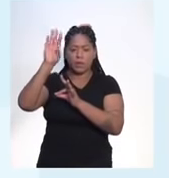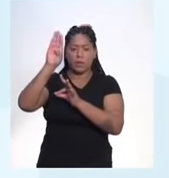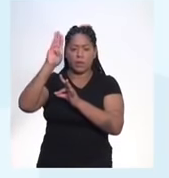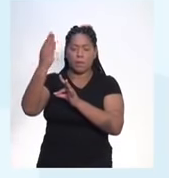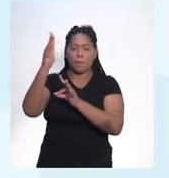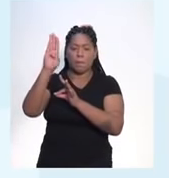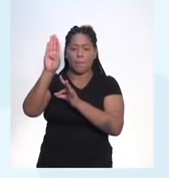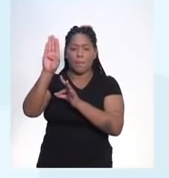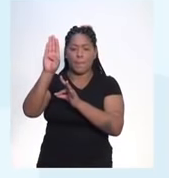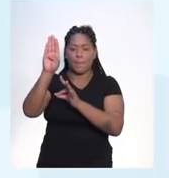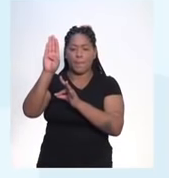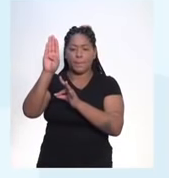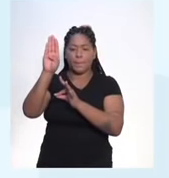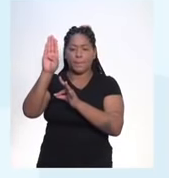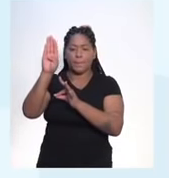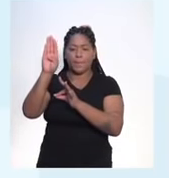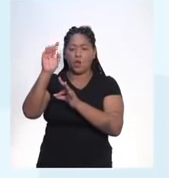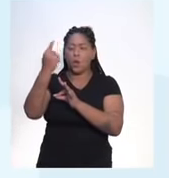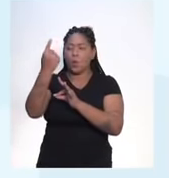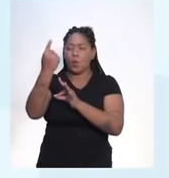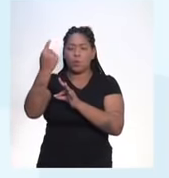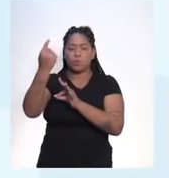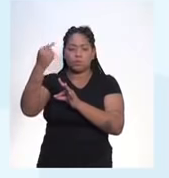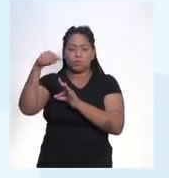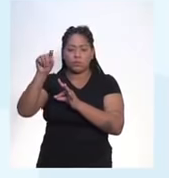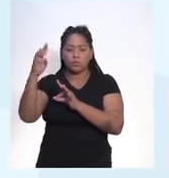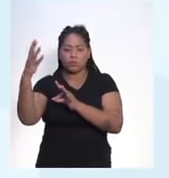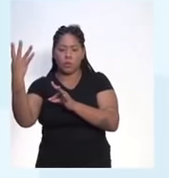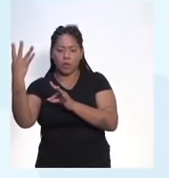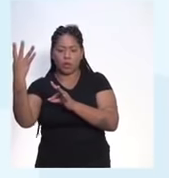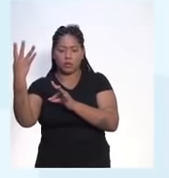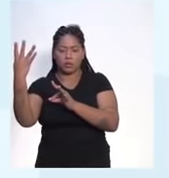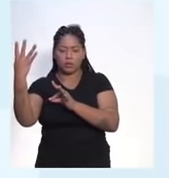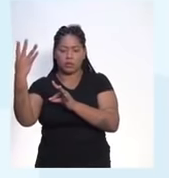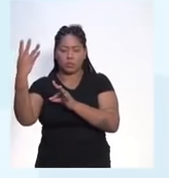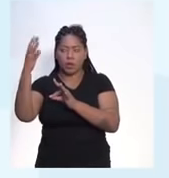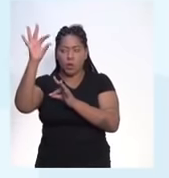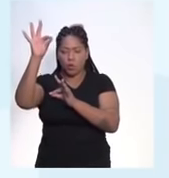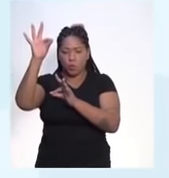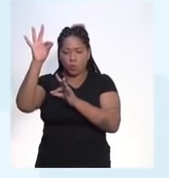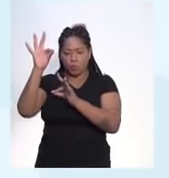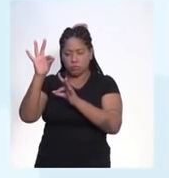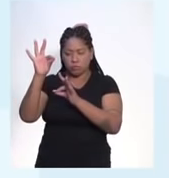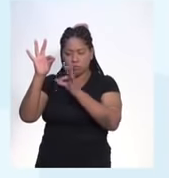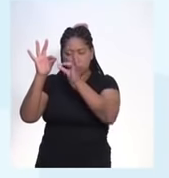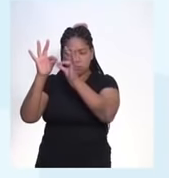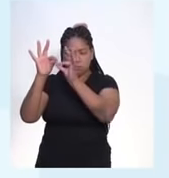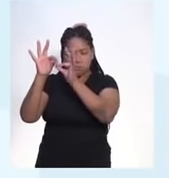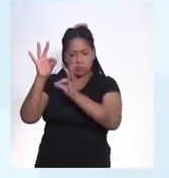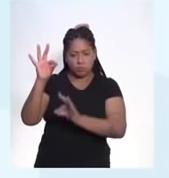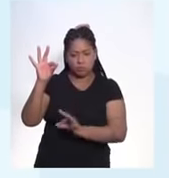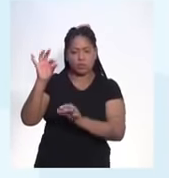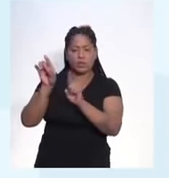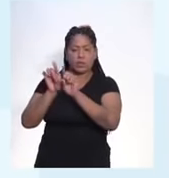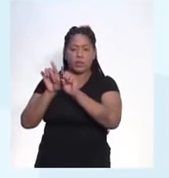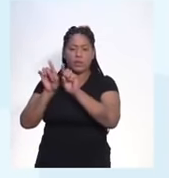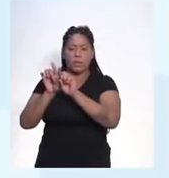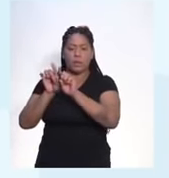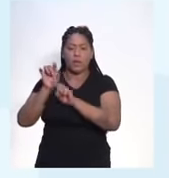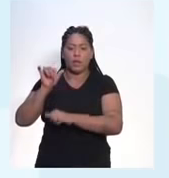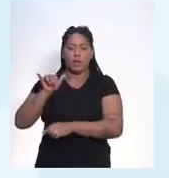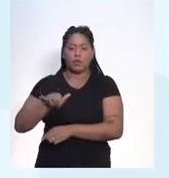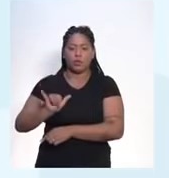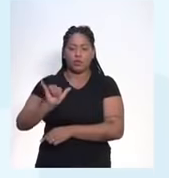BO eu vou ter o bebê como um e quatro então um aqui do xe4 aqui do